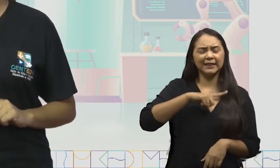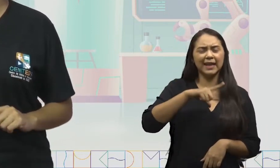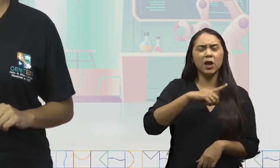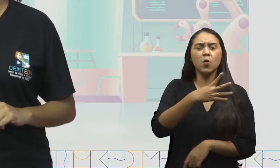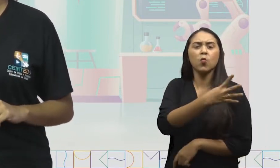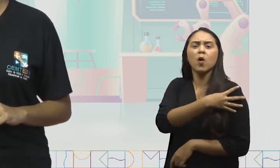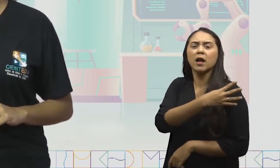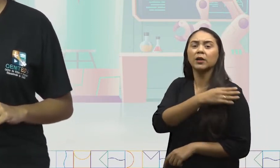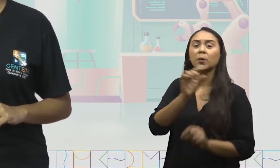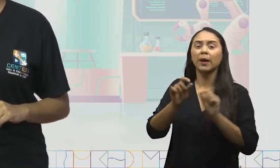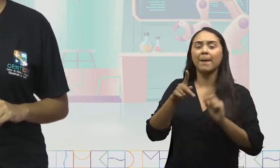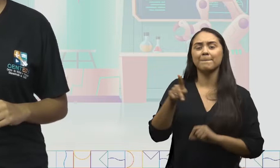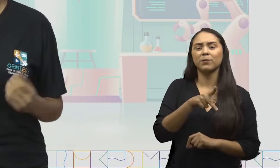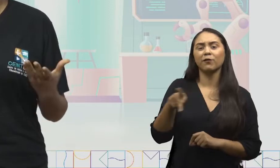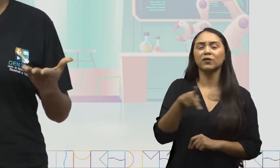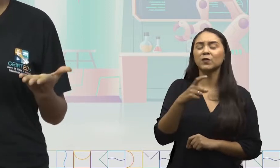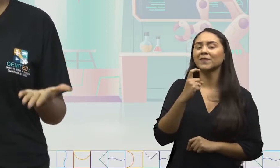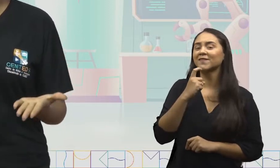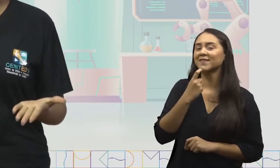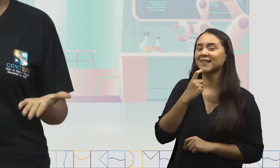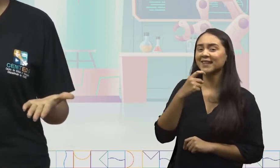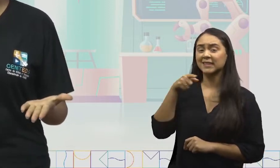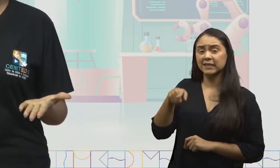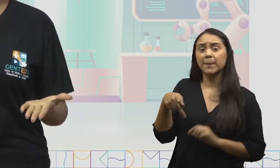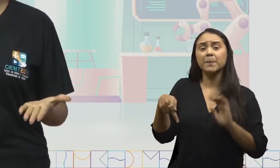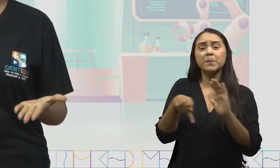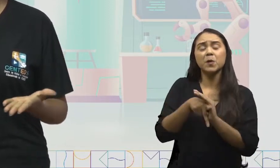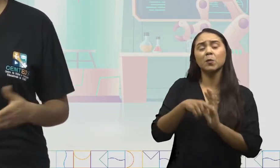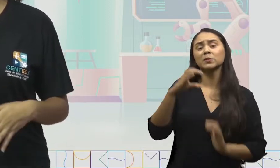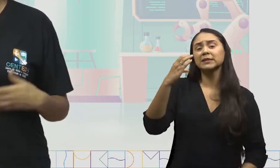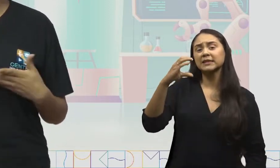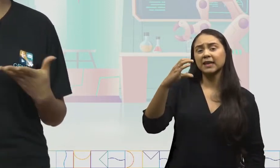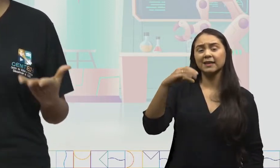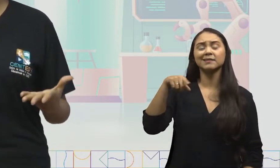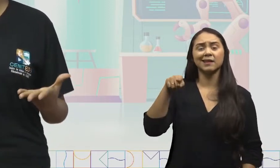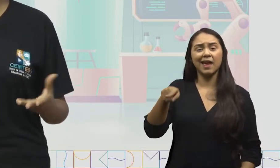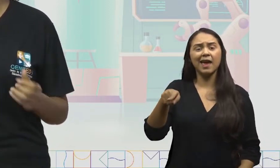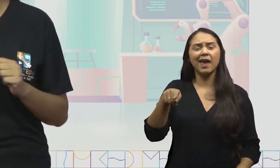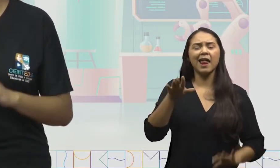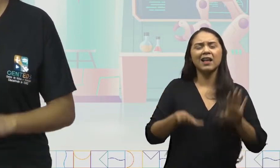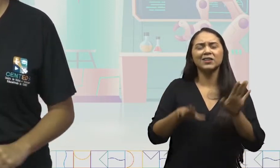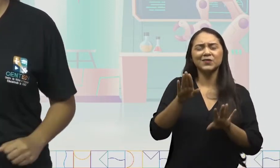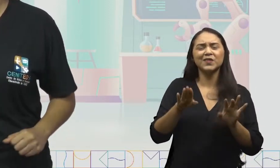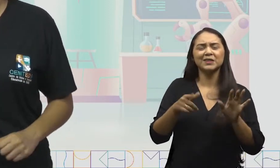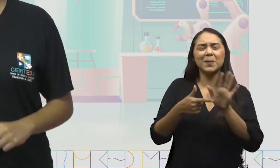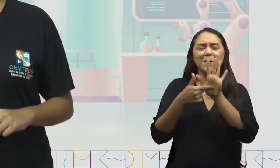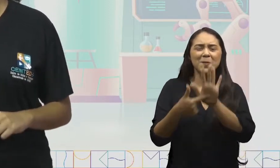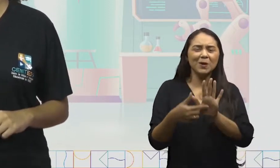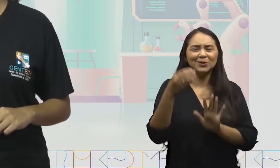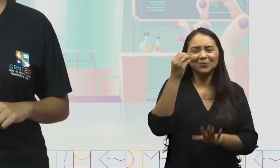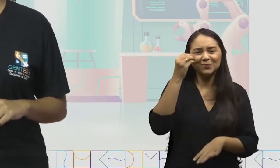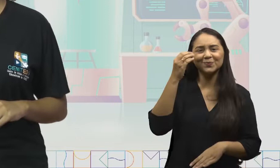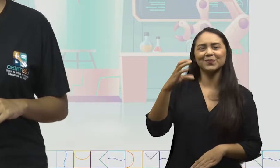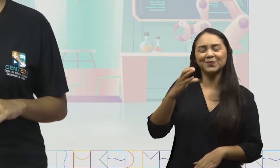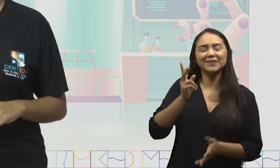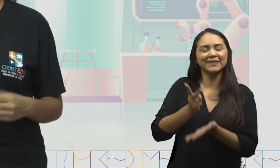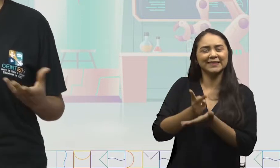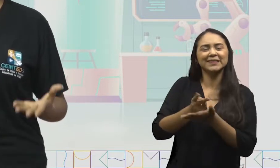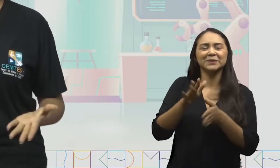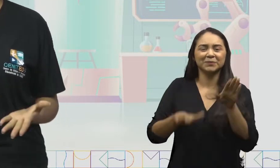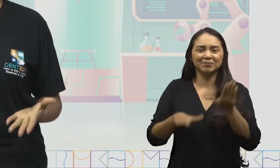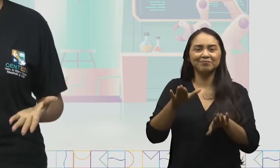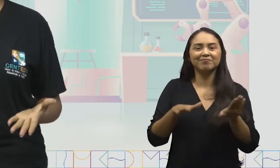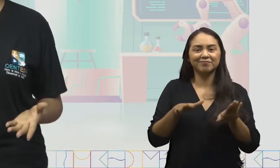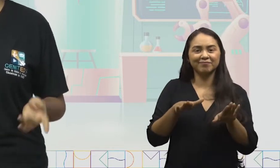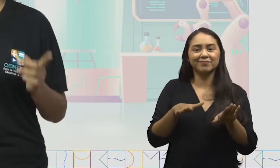uma professora chamada Vanessa. Ela é professora de ciências e, uma vez ou outra, está fazendo algum experimento científico